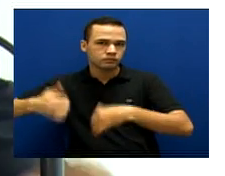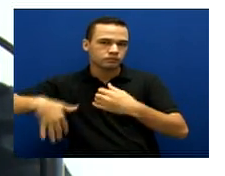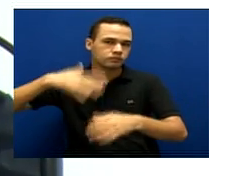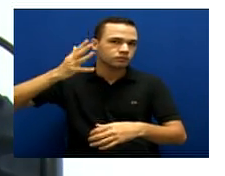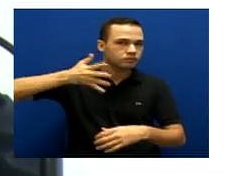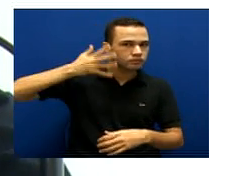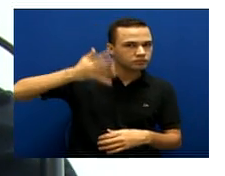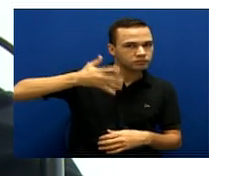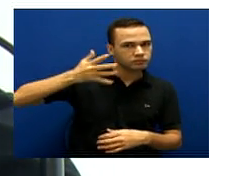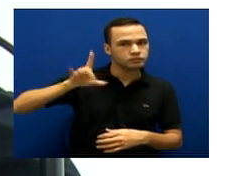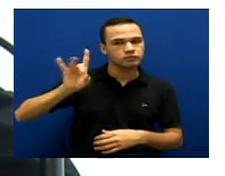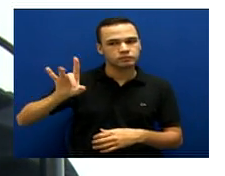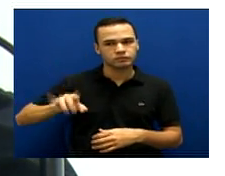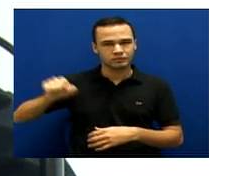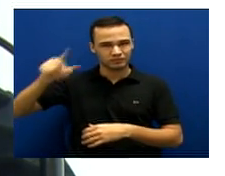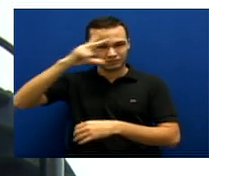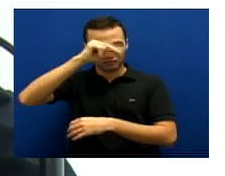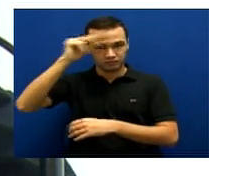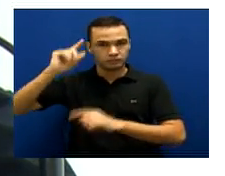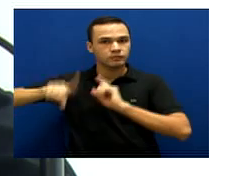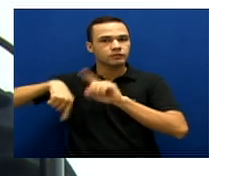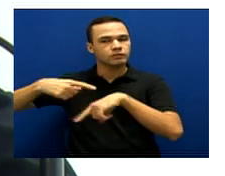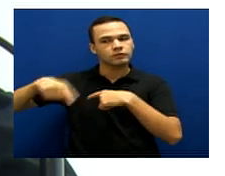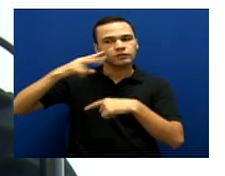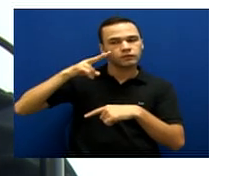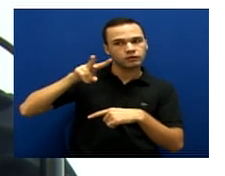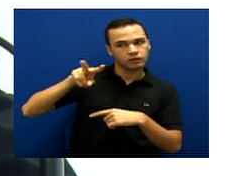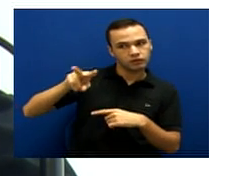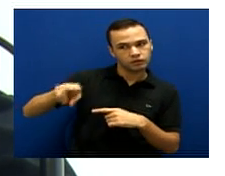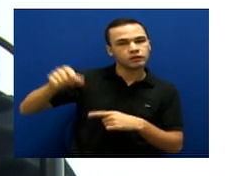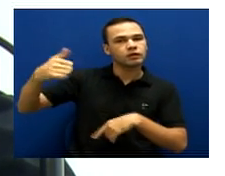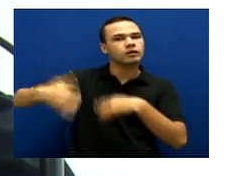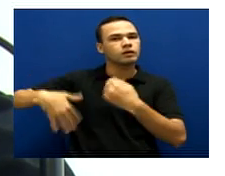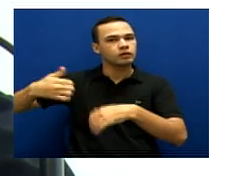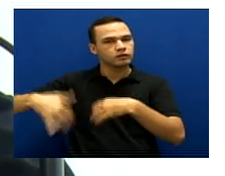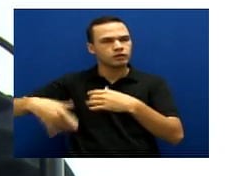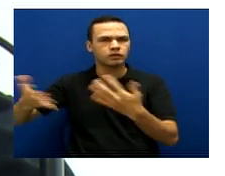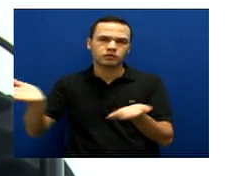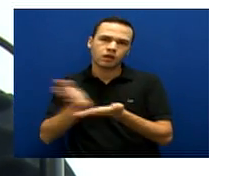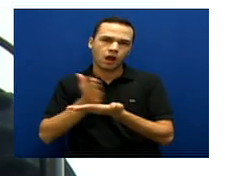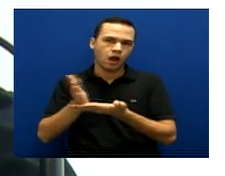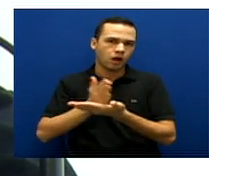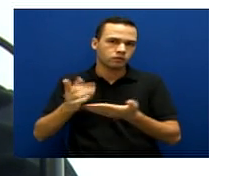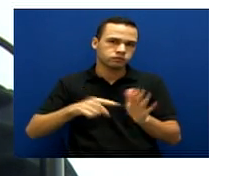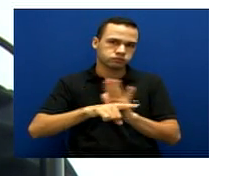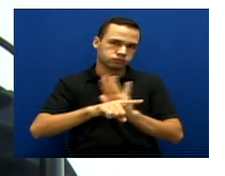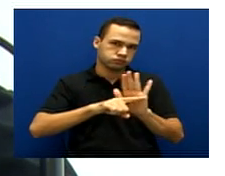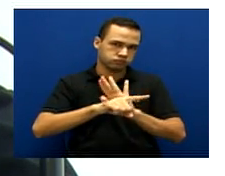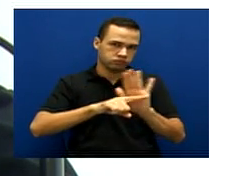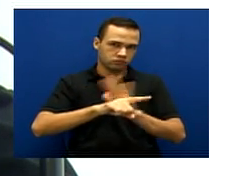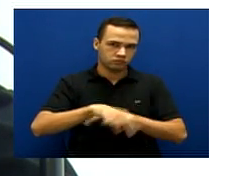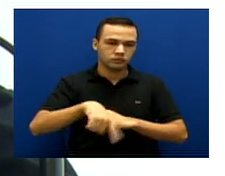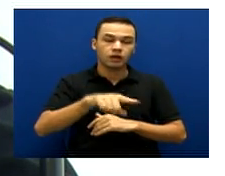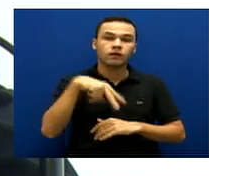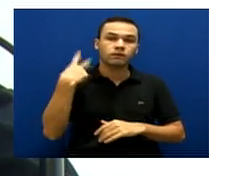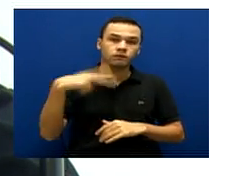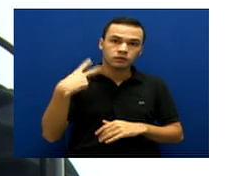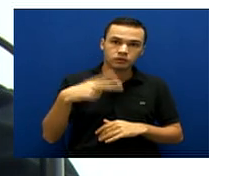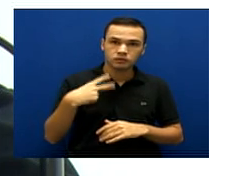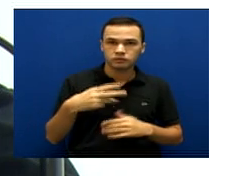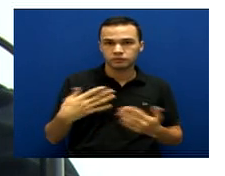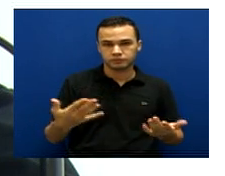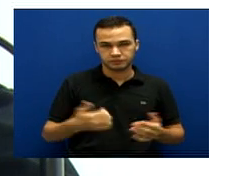representantes da prefeitura e após acompanharemos as considerações questionamentos dos vereadores e